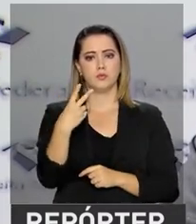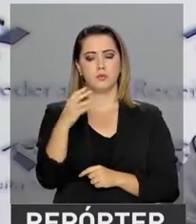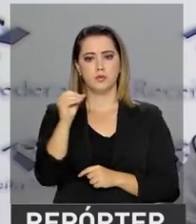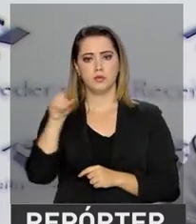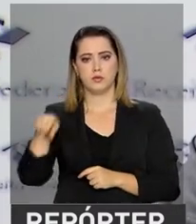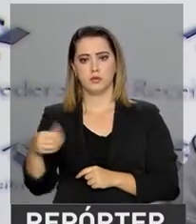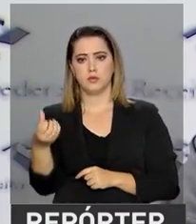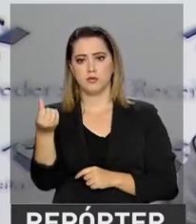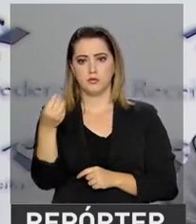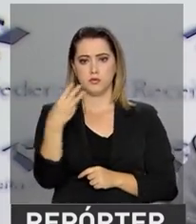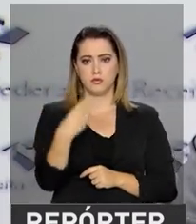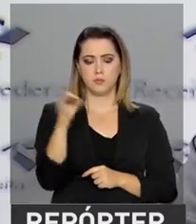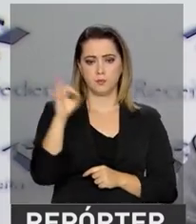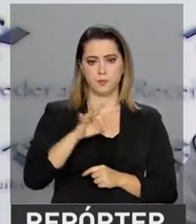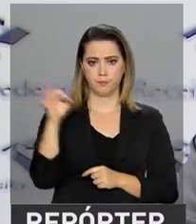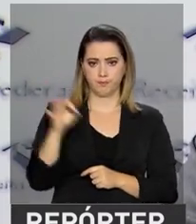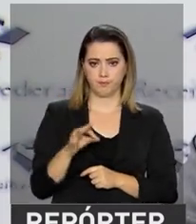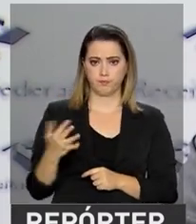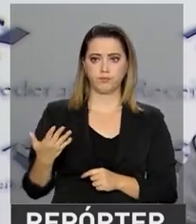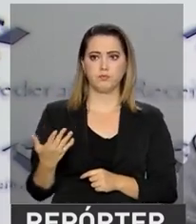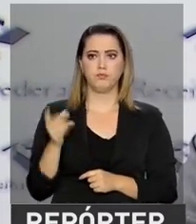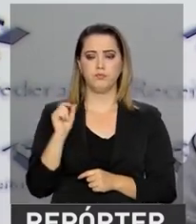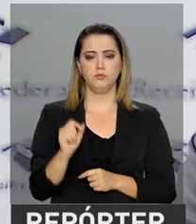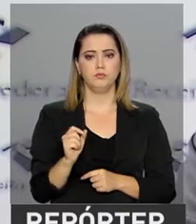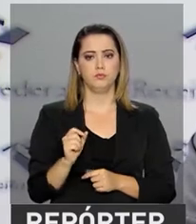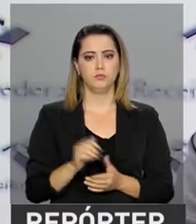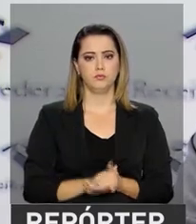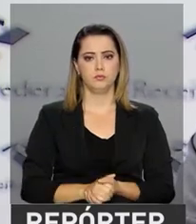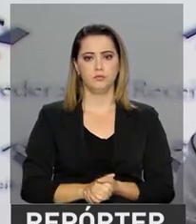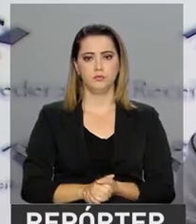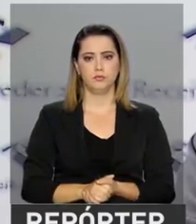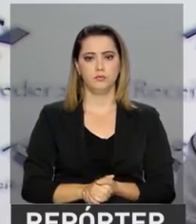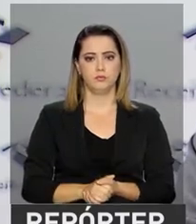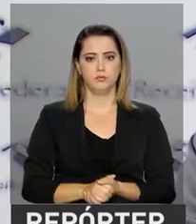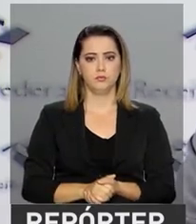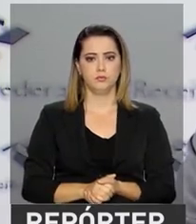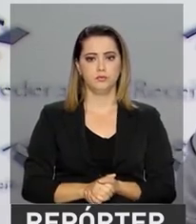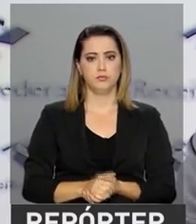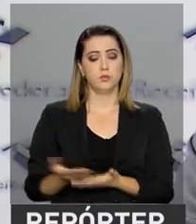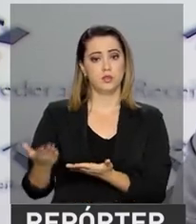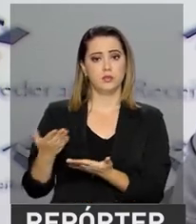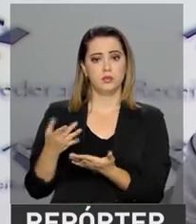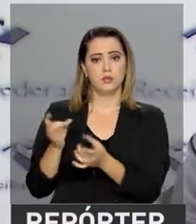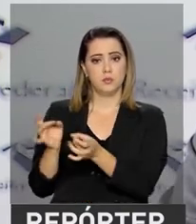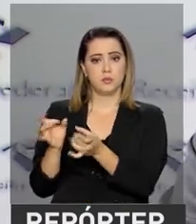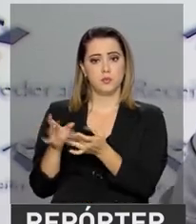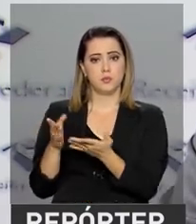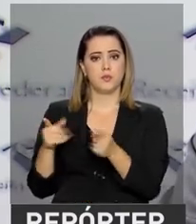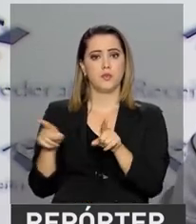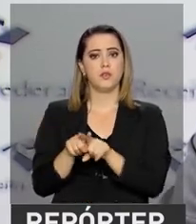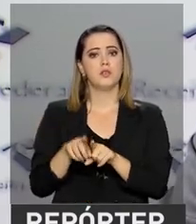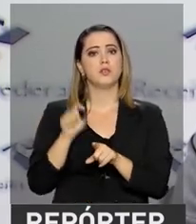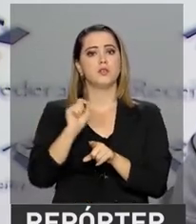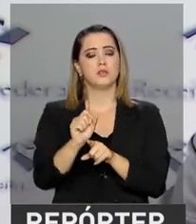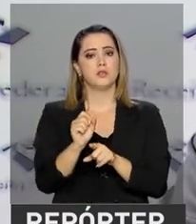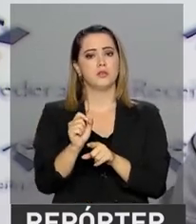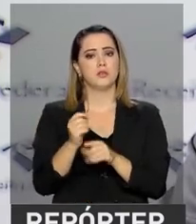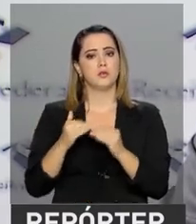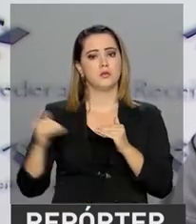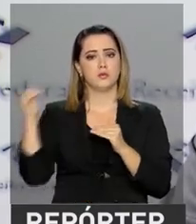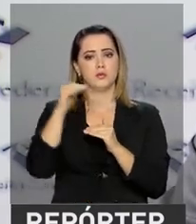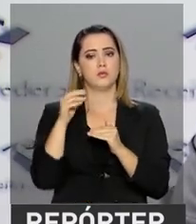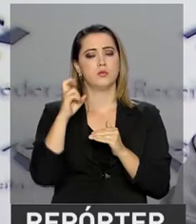0,63 por cento e as importações que ele também o seu valor aumentado